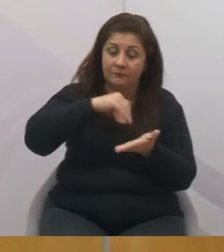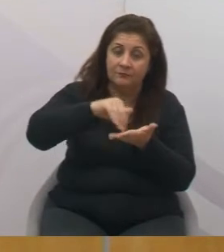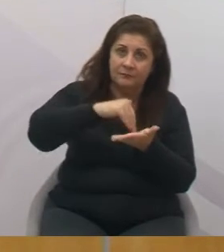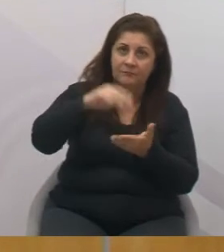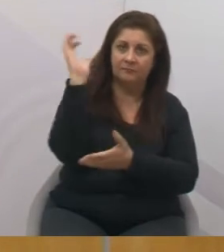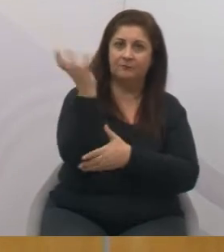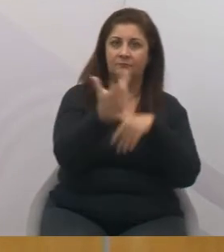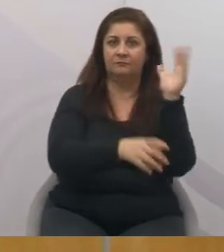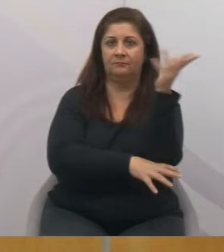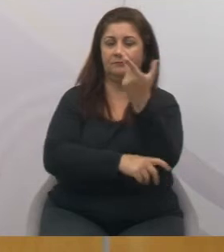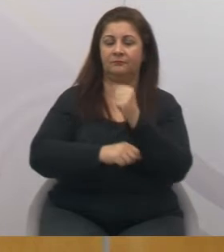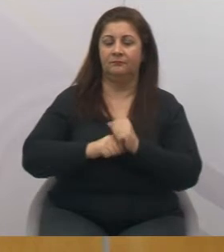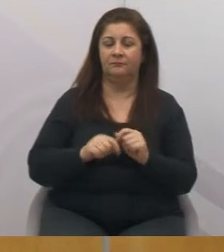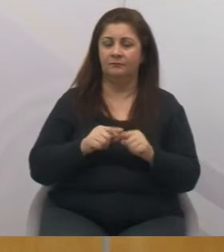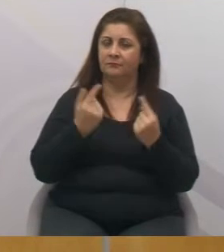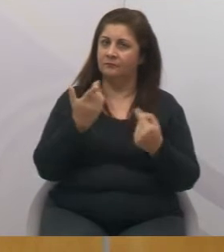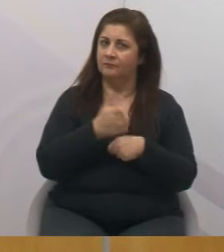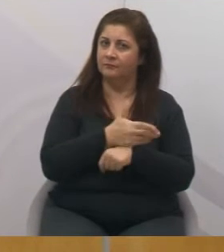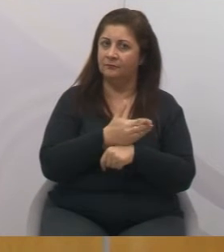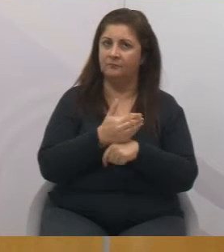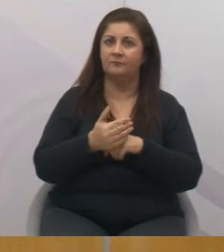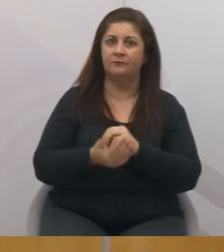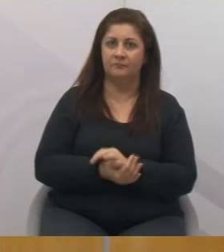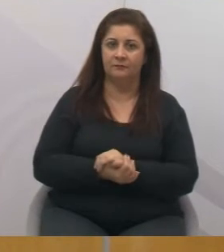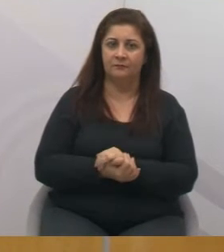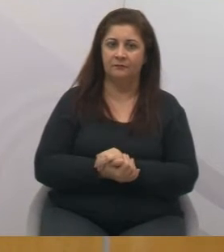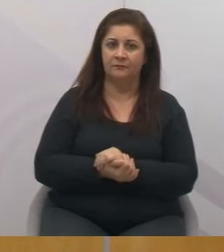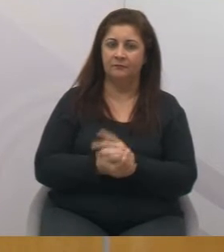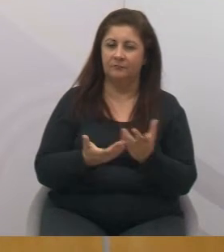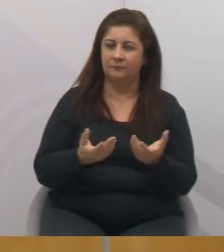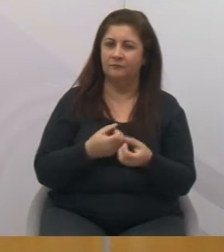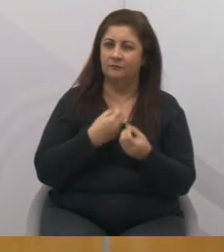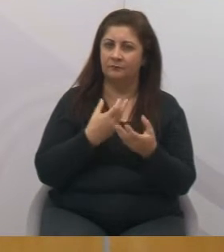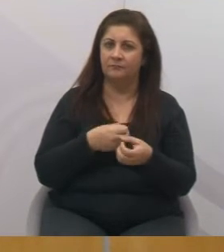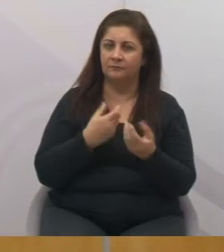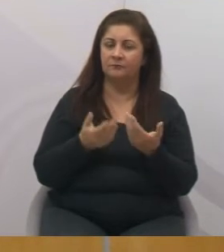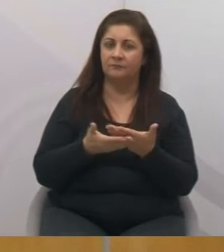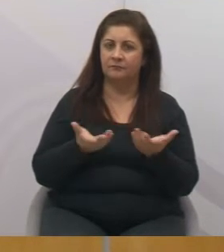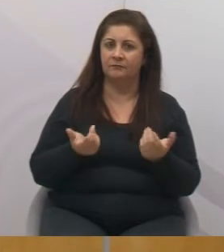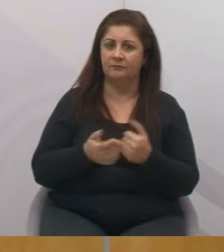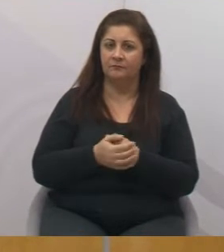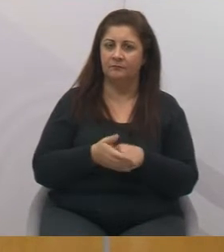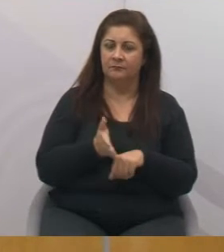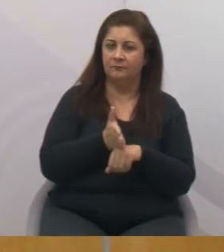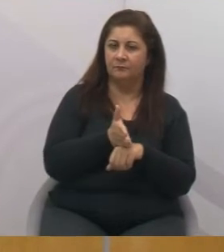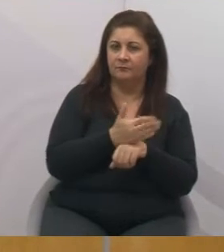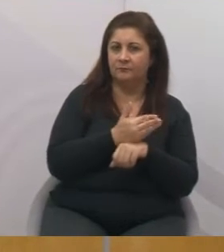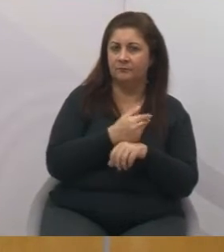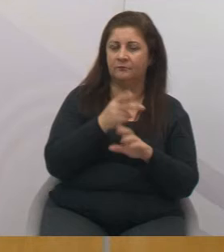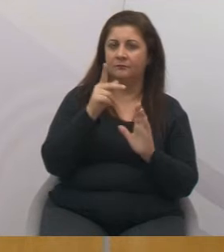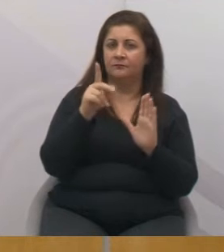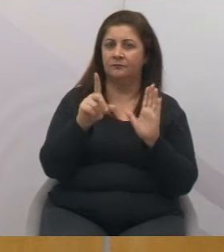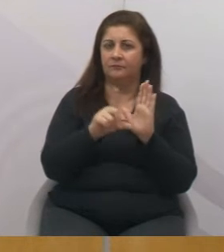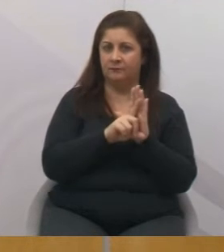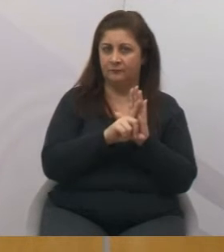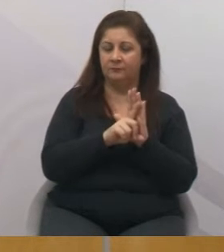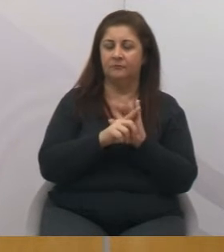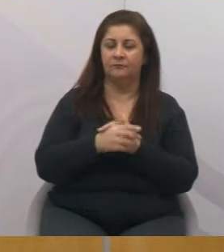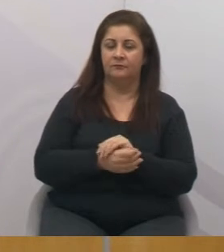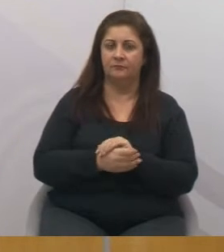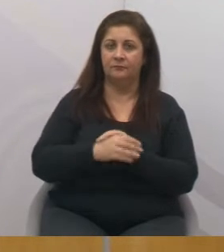Mas antes, eu gostaria de contar um pouquinho da história, o que antecede essa lei,